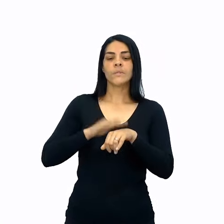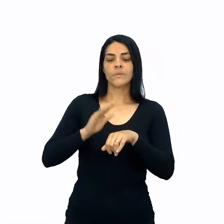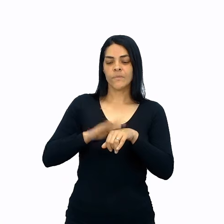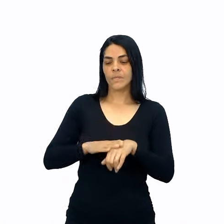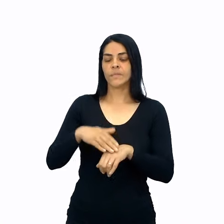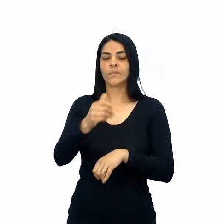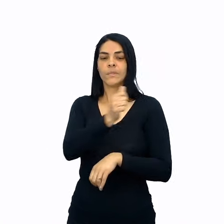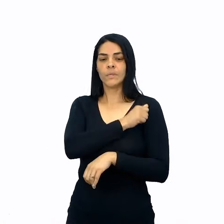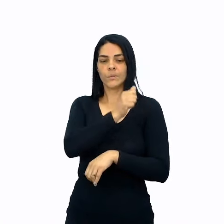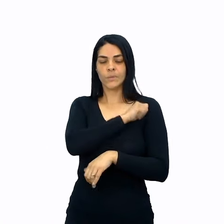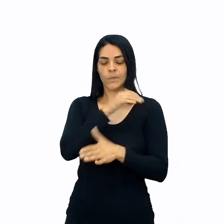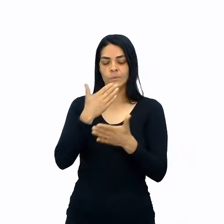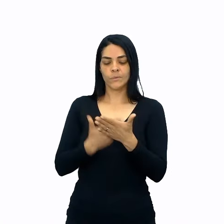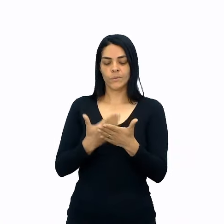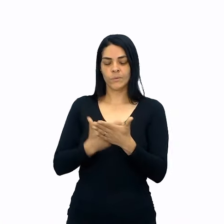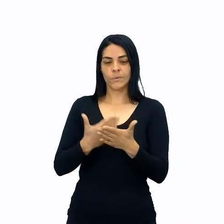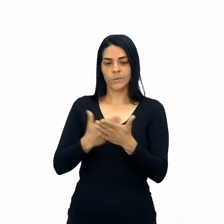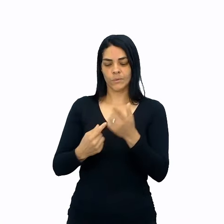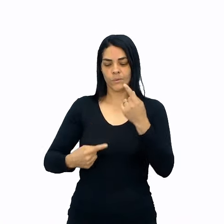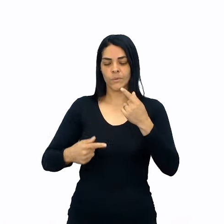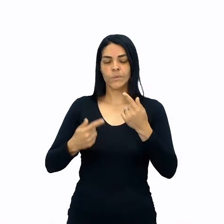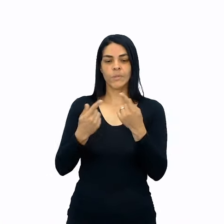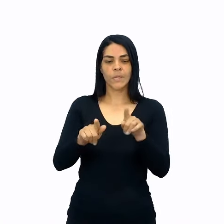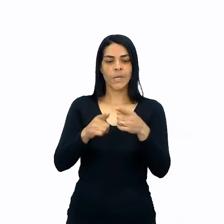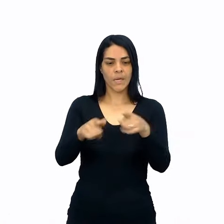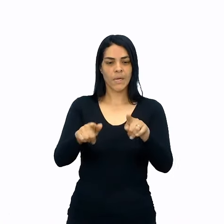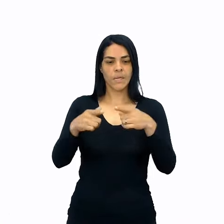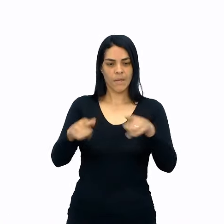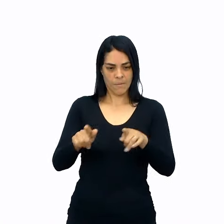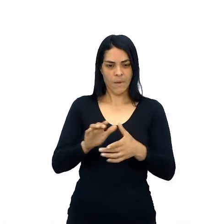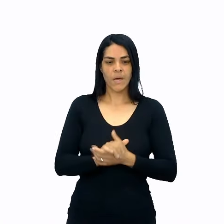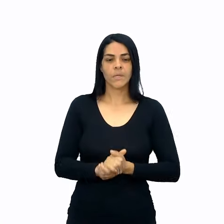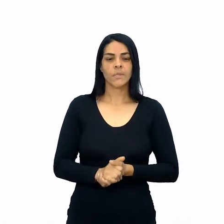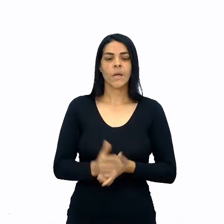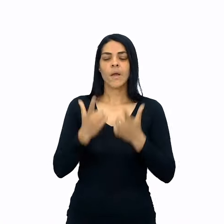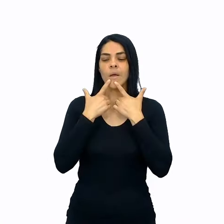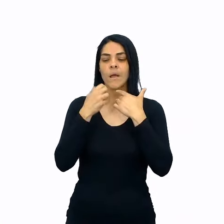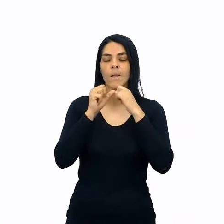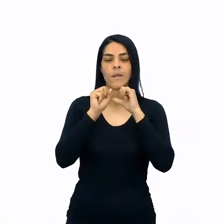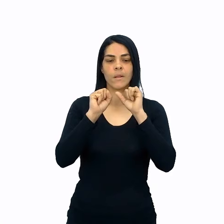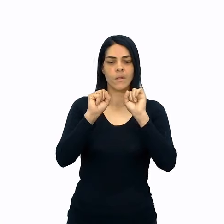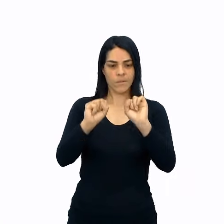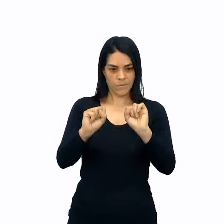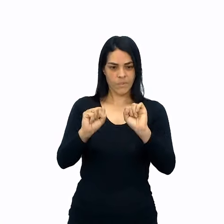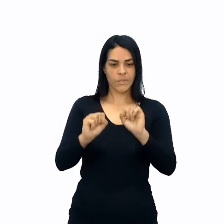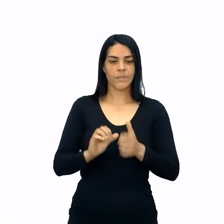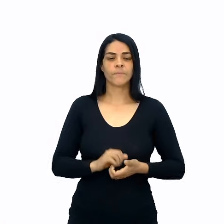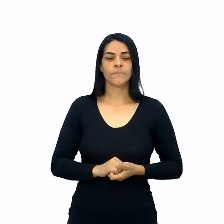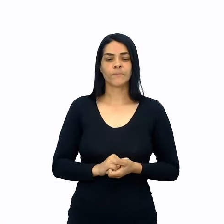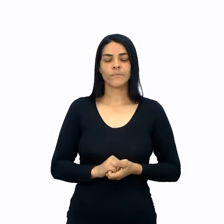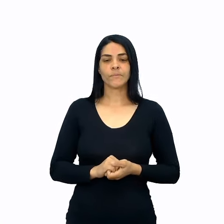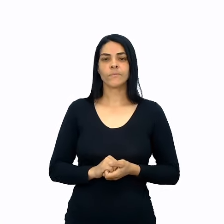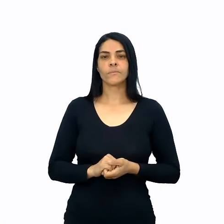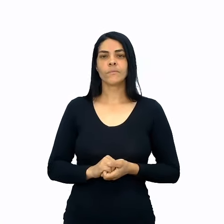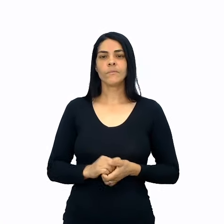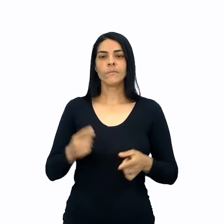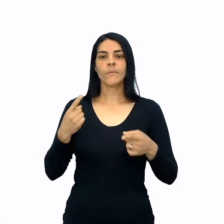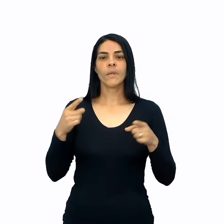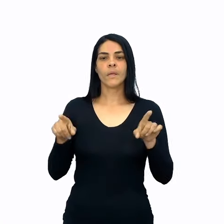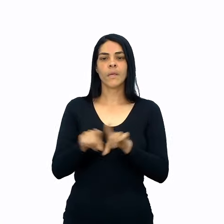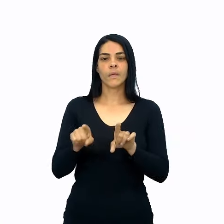escolaridade, com produções e convenções linguísticas e semióticas, e a integração